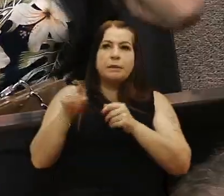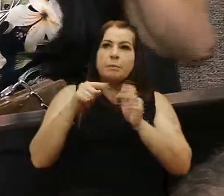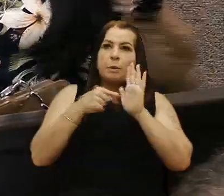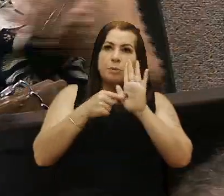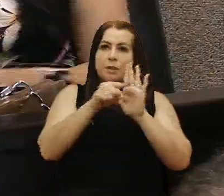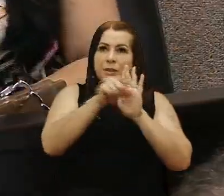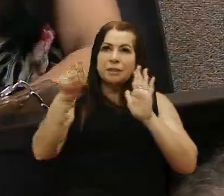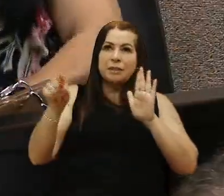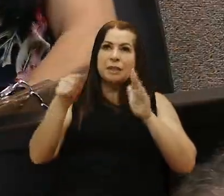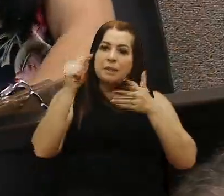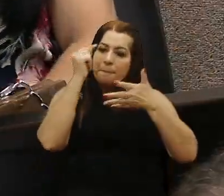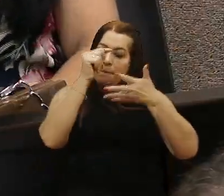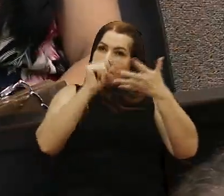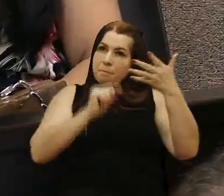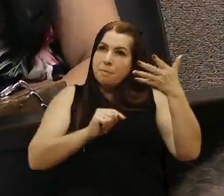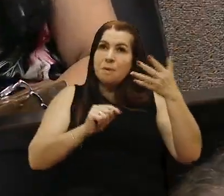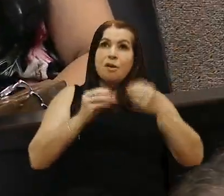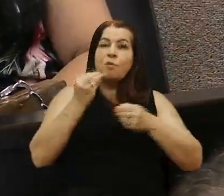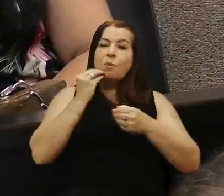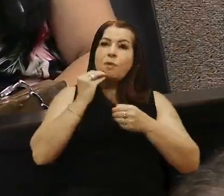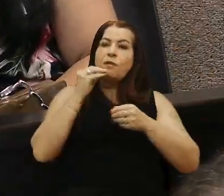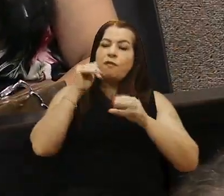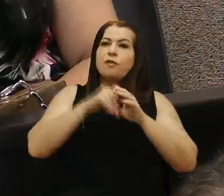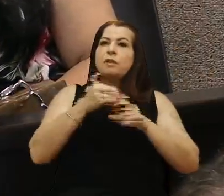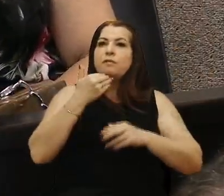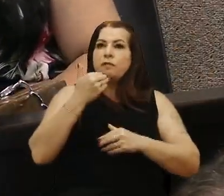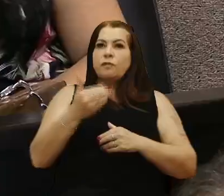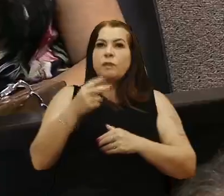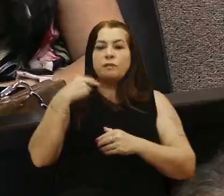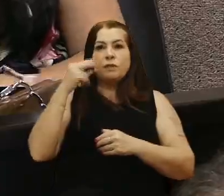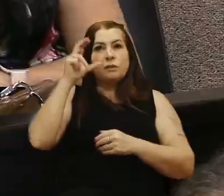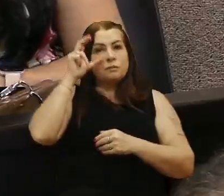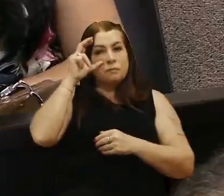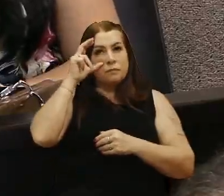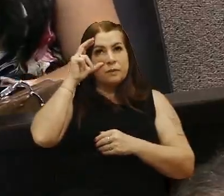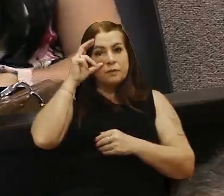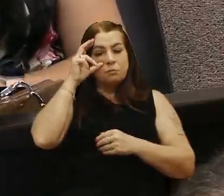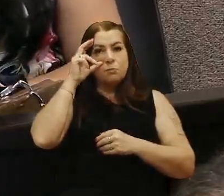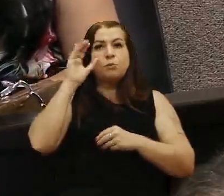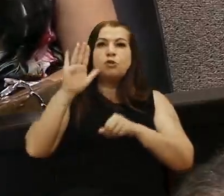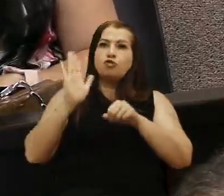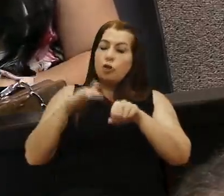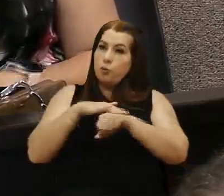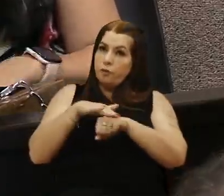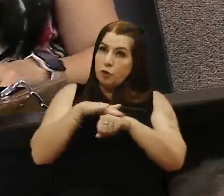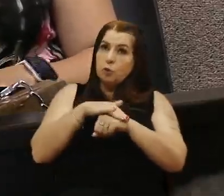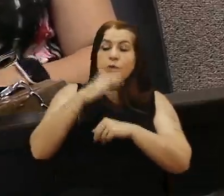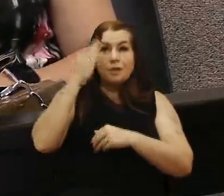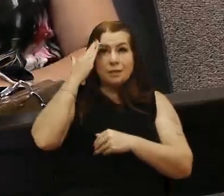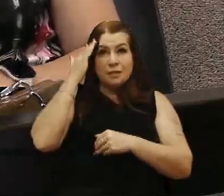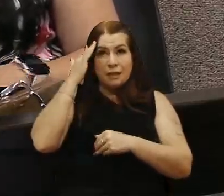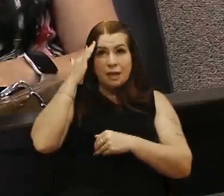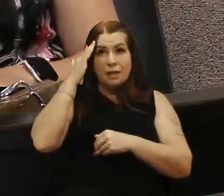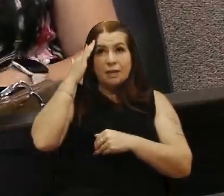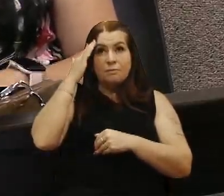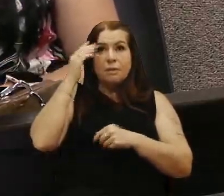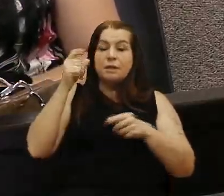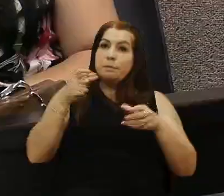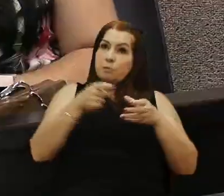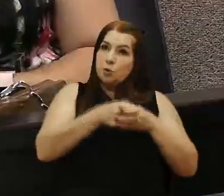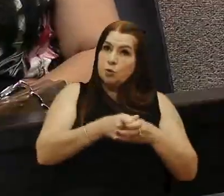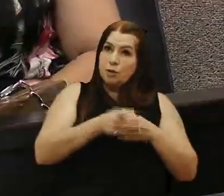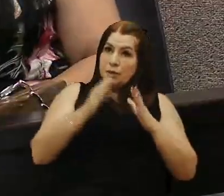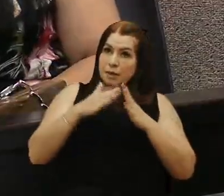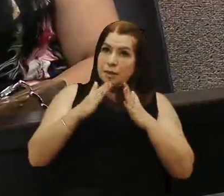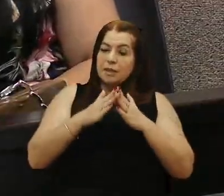trazer essas questões. Obviamente, eu vou votar favorável, vereadora Sandra, porque a gente conversou, a gente sabe que a gente é minoria nessa